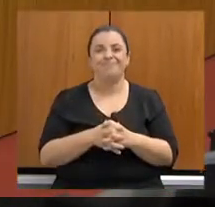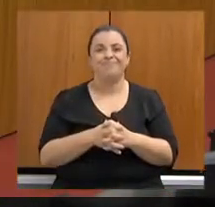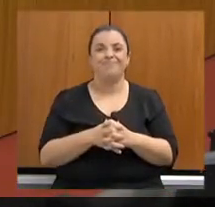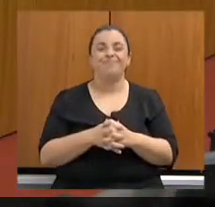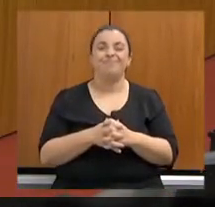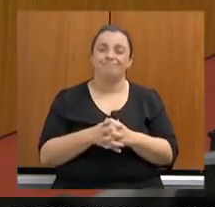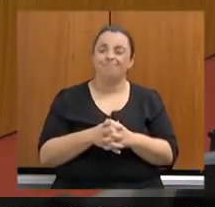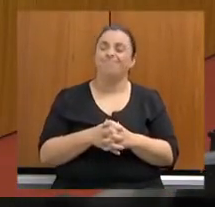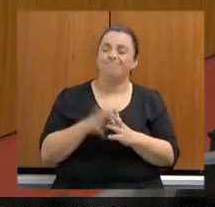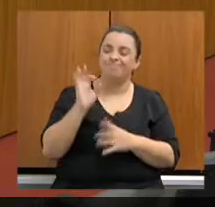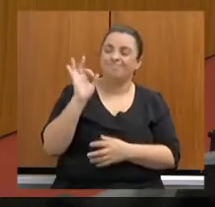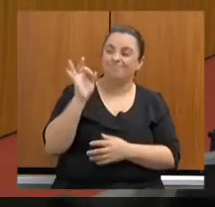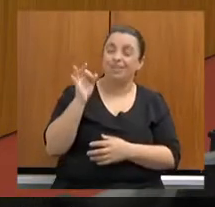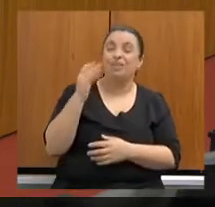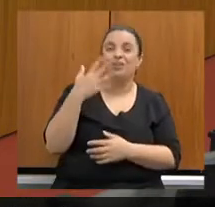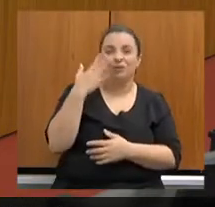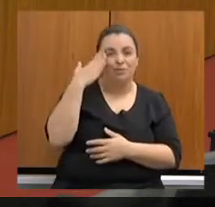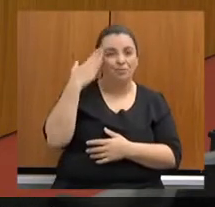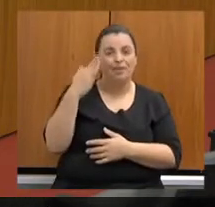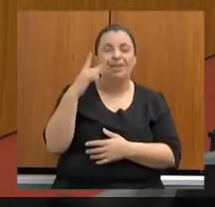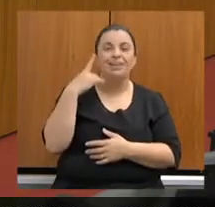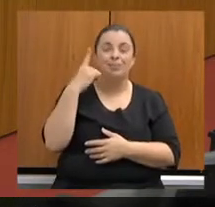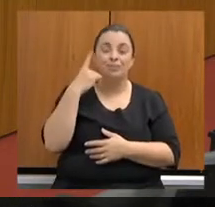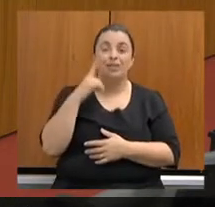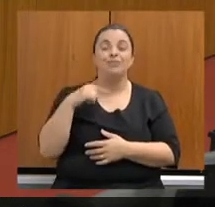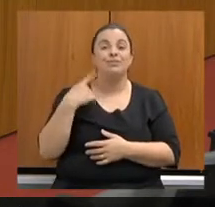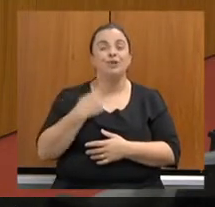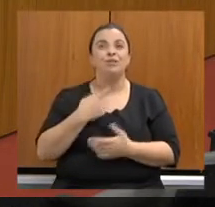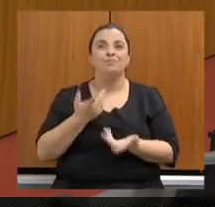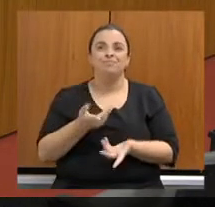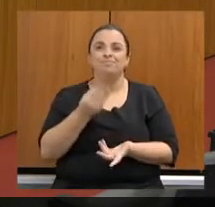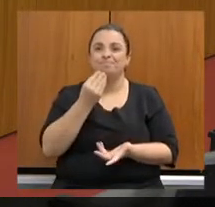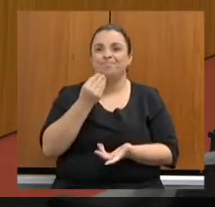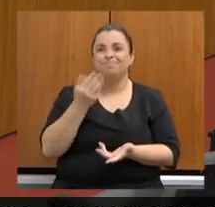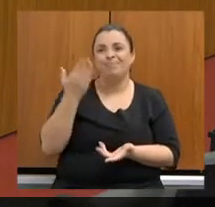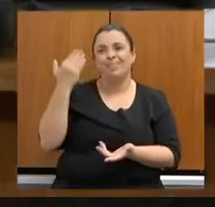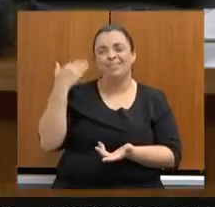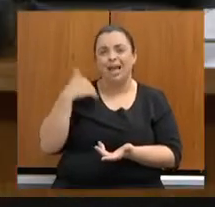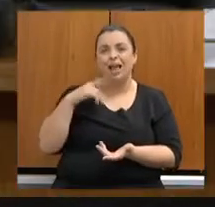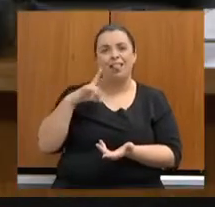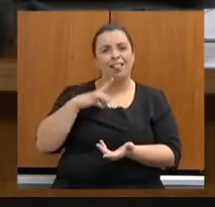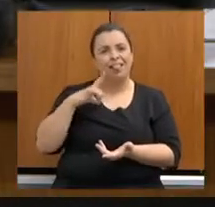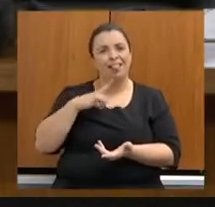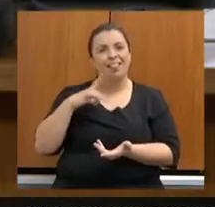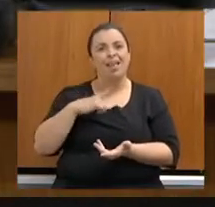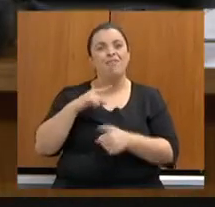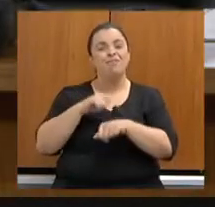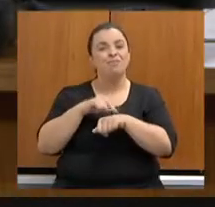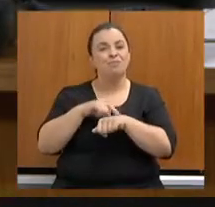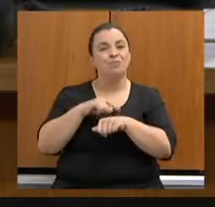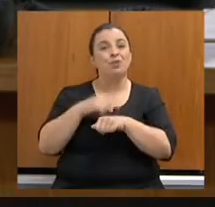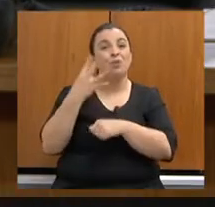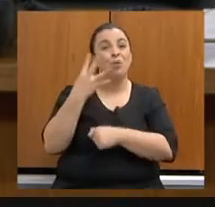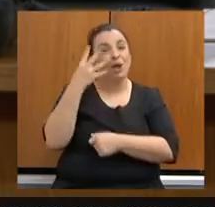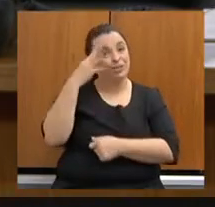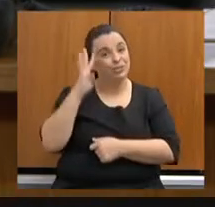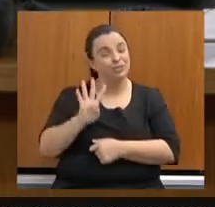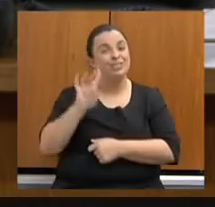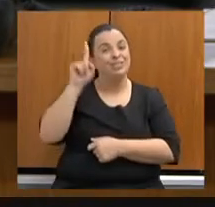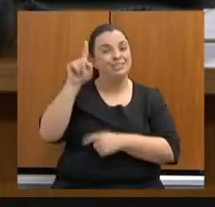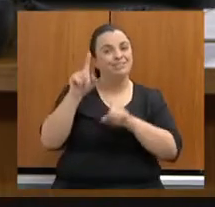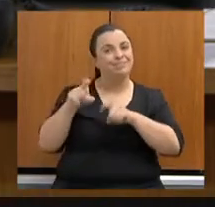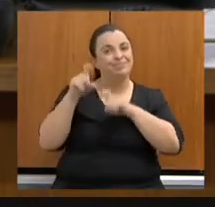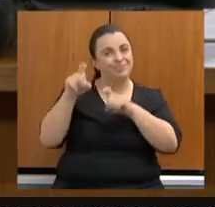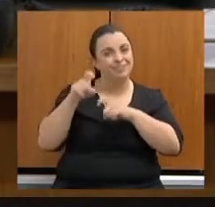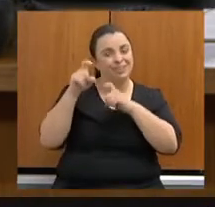é muito obrigada Deputado nós tivemos a oportunidade na começo do mês de passar quatro dias para o interior e a gente realmente teve